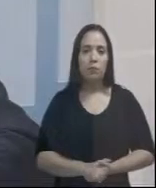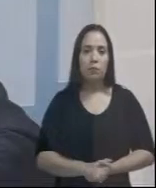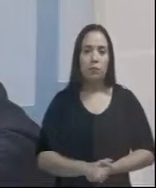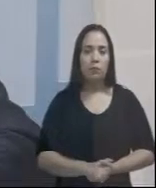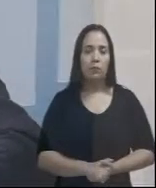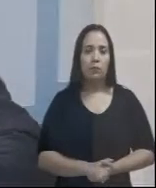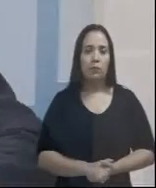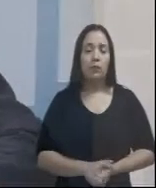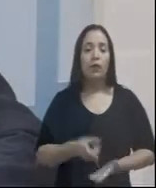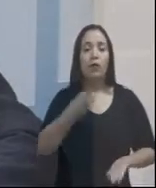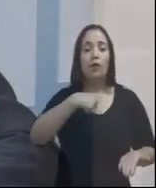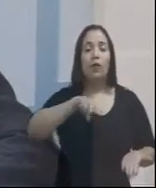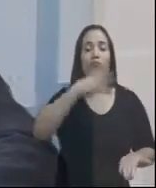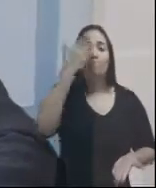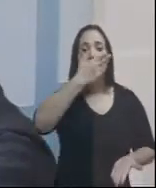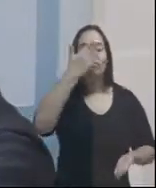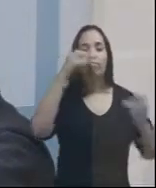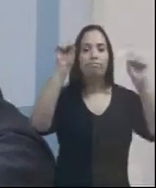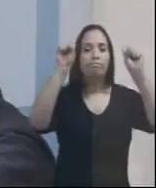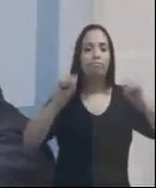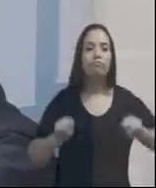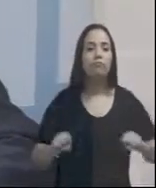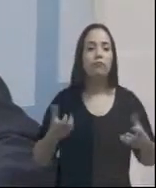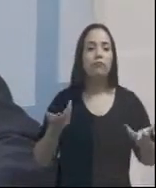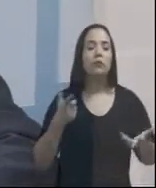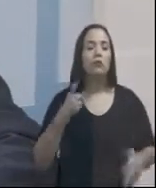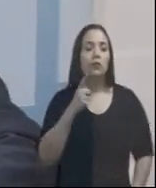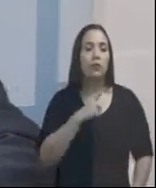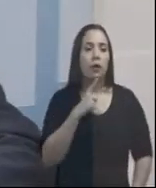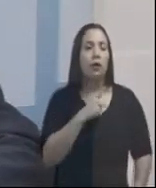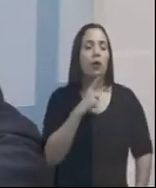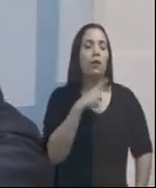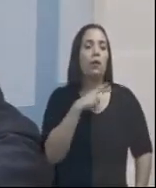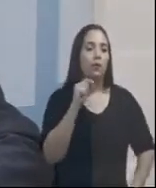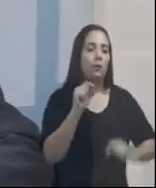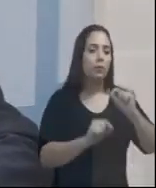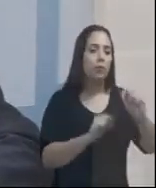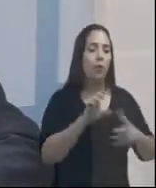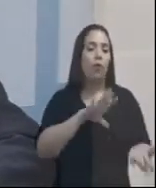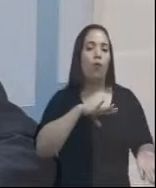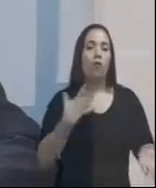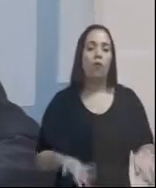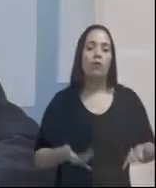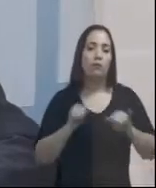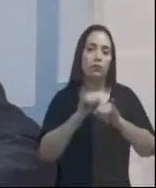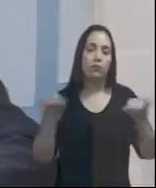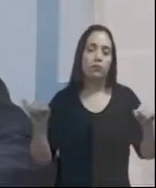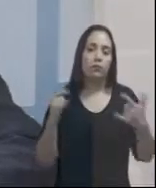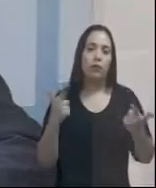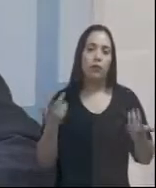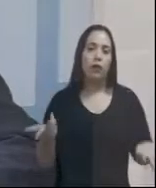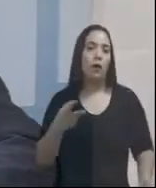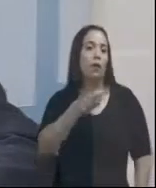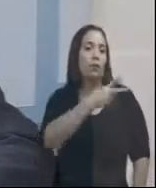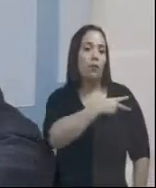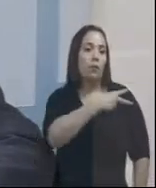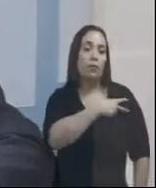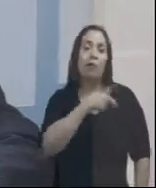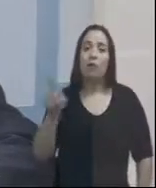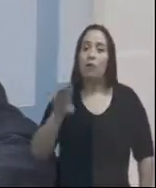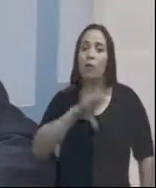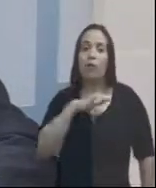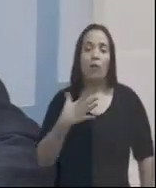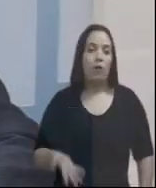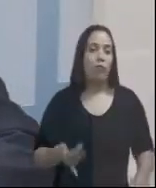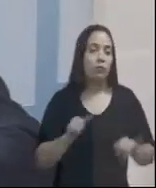atrás da carta do baralho que ninguém tem coragem de falar, ou a própria polícia, o próprio capitão não tem coragem de